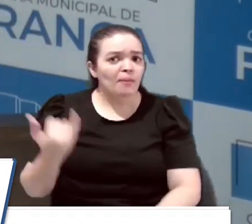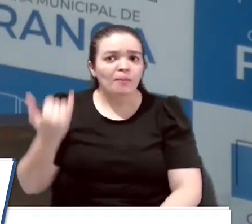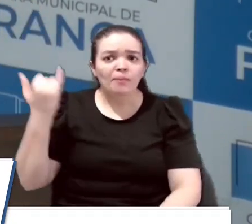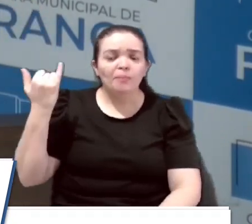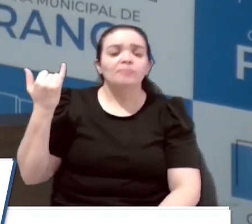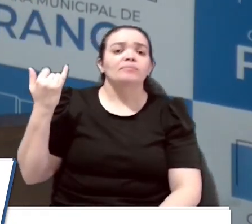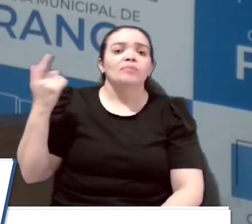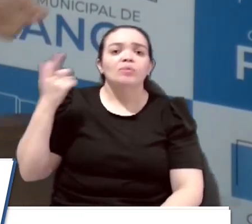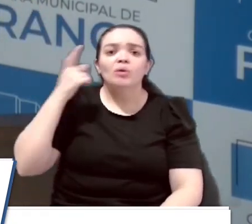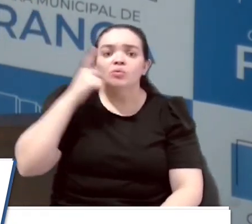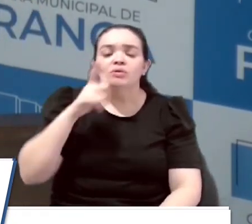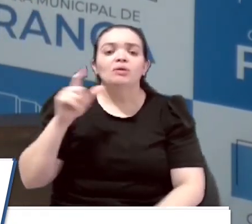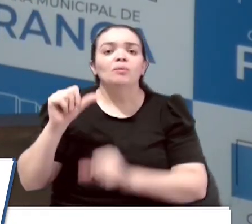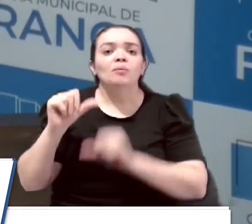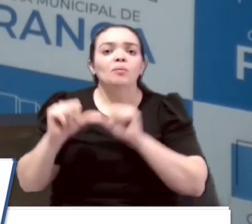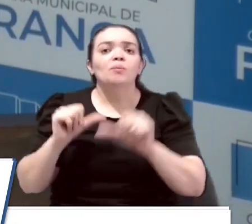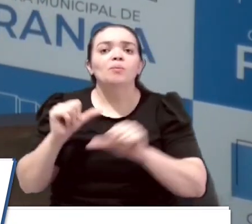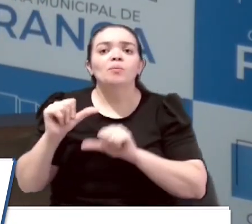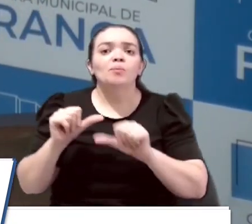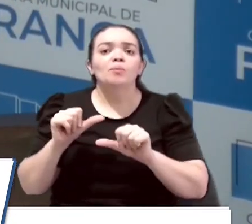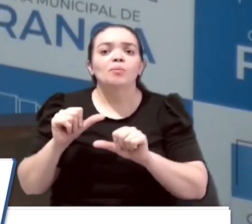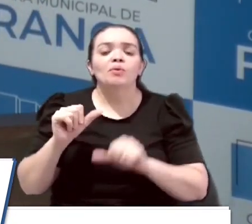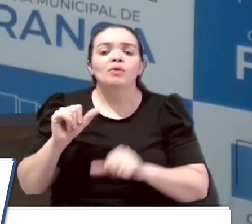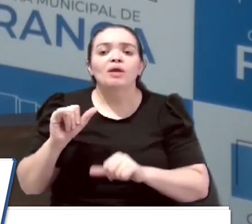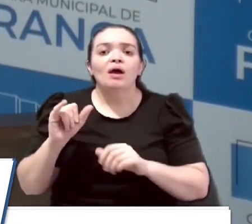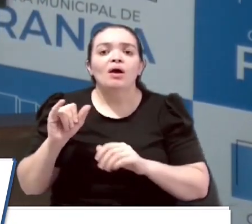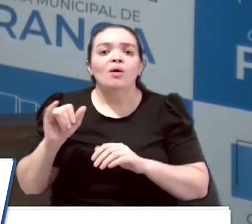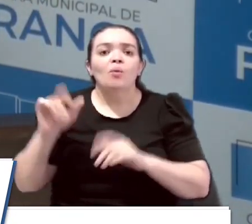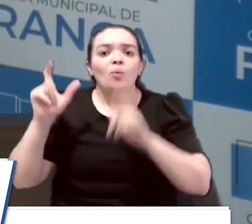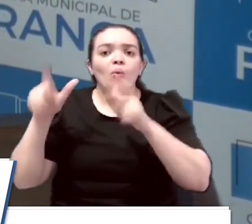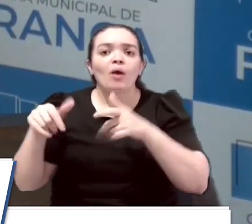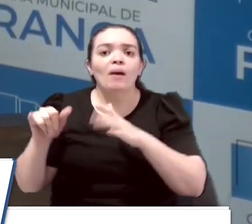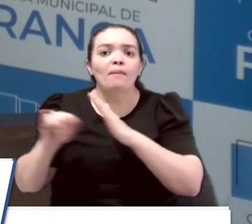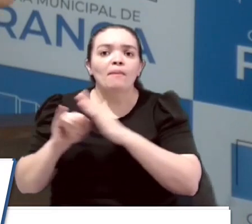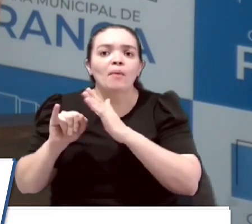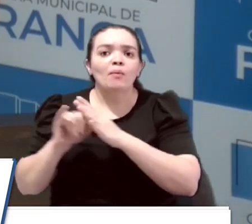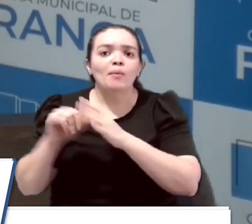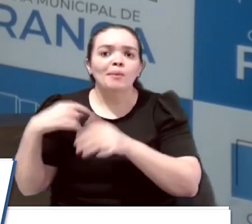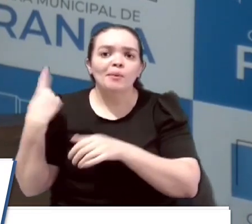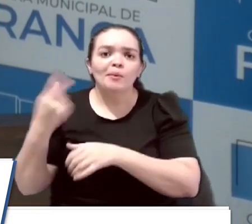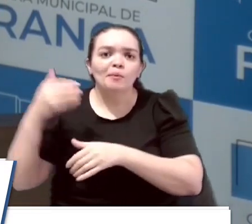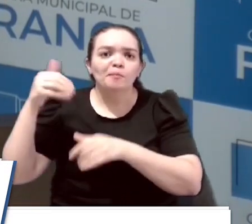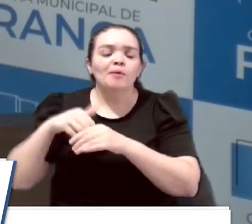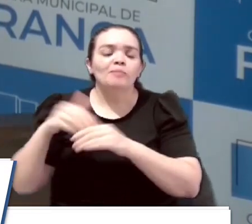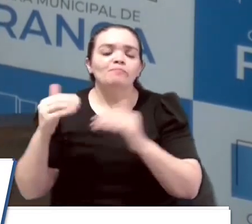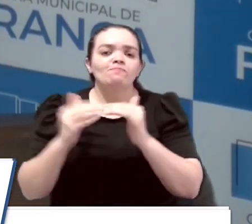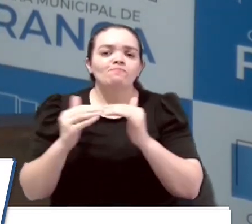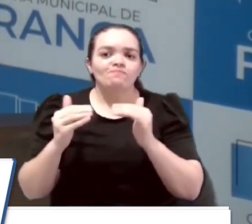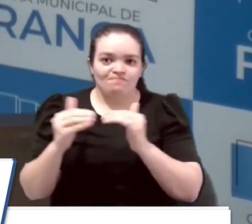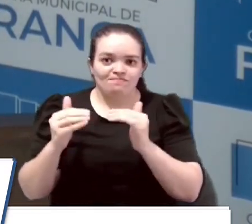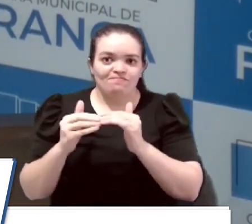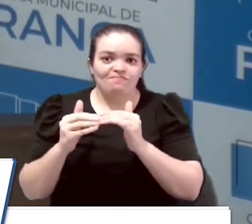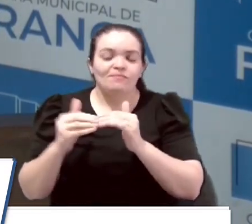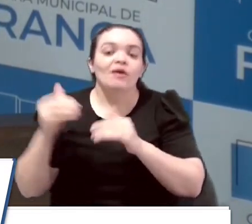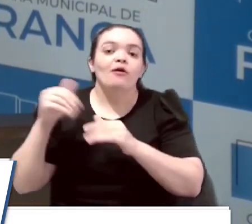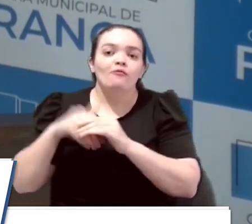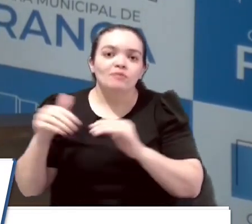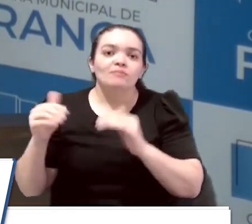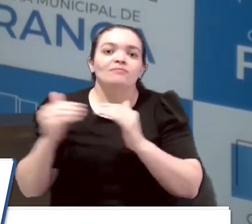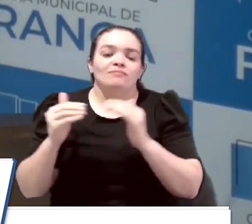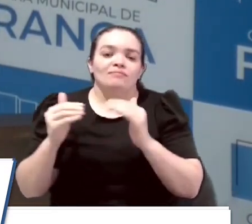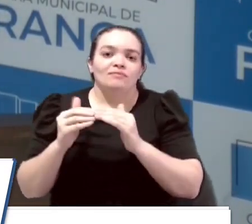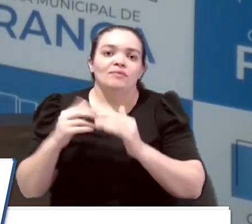mudar ali a destinação do imóvel, nós votamos favorável. Nós votamos favorável. O